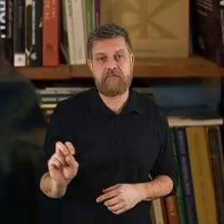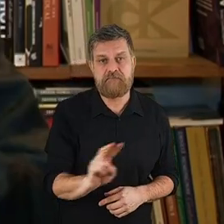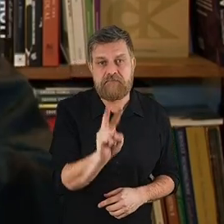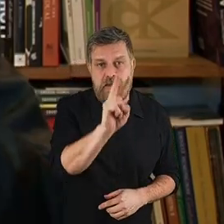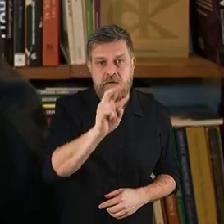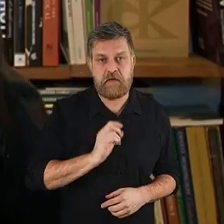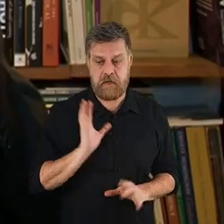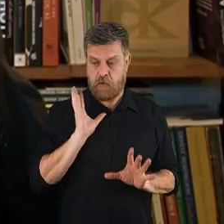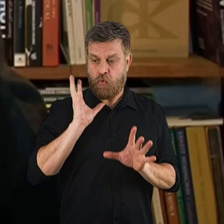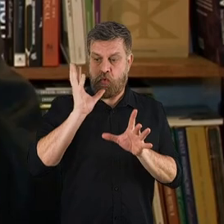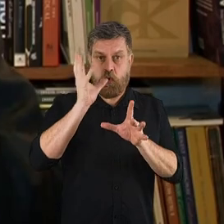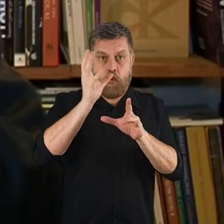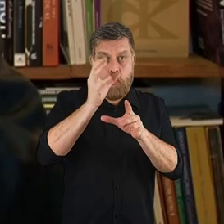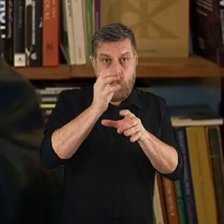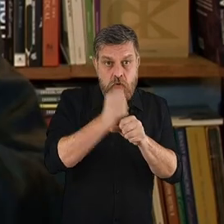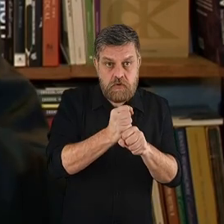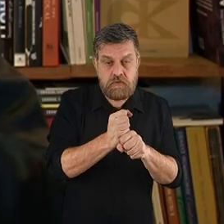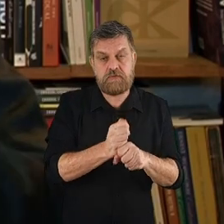um conjunto